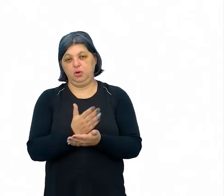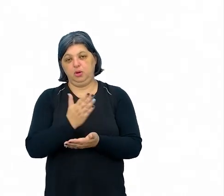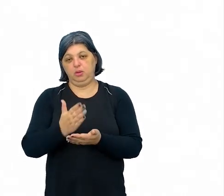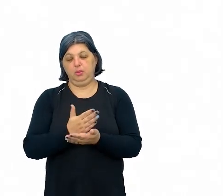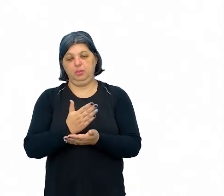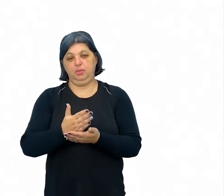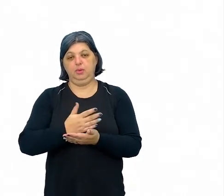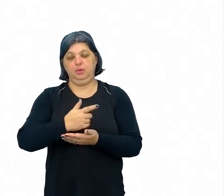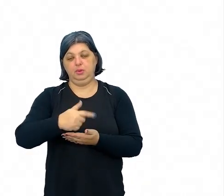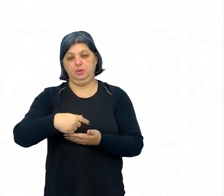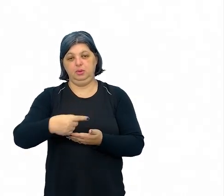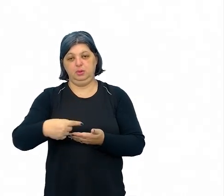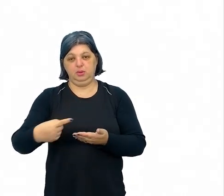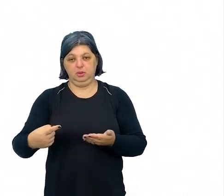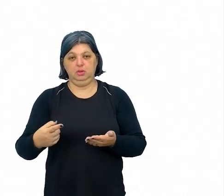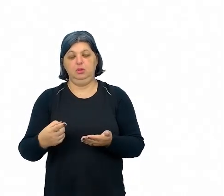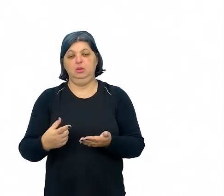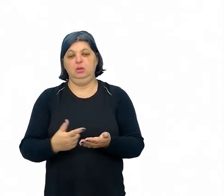né? Então,